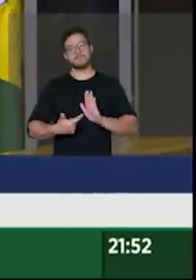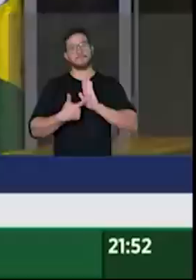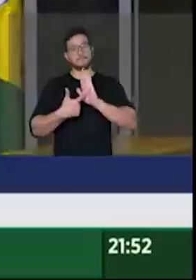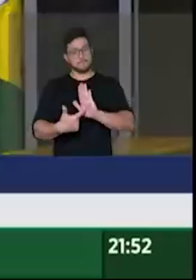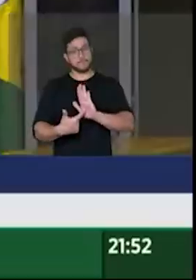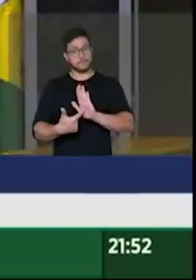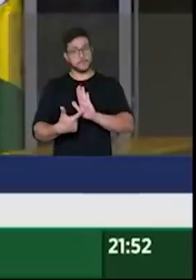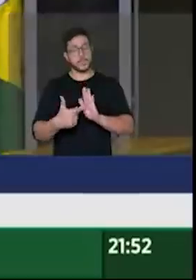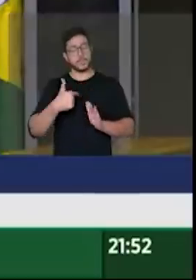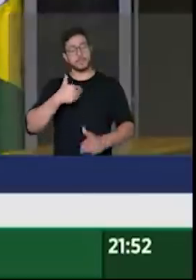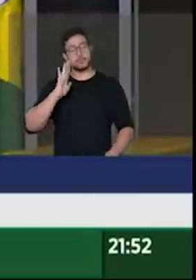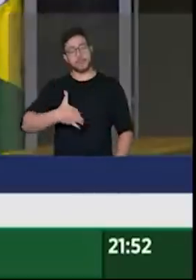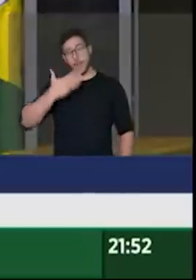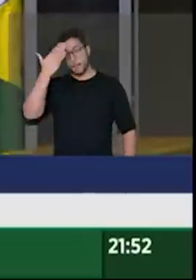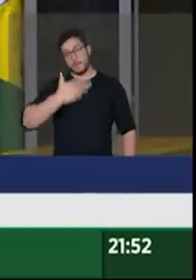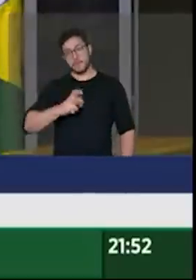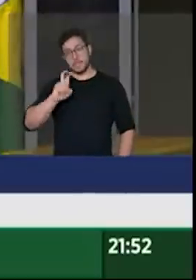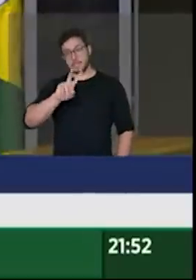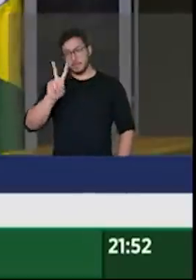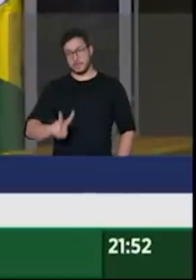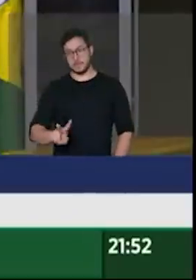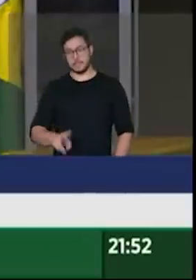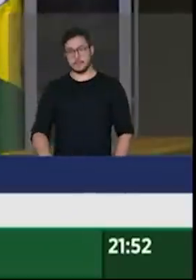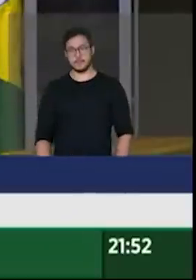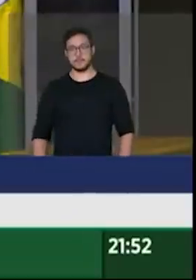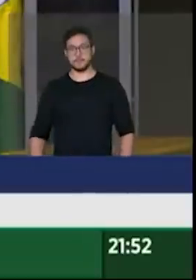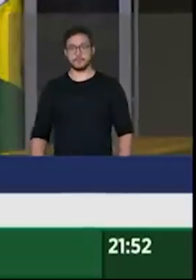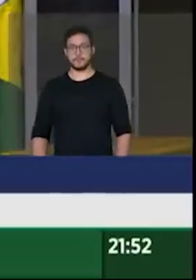provei por 5 vezes, eu provo. Obrigado, presidente.